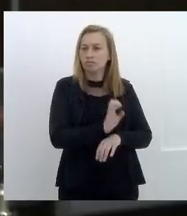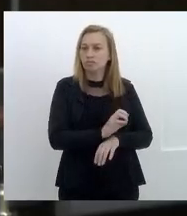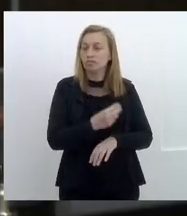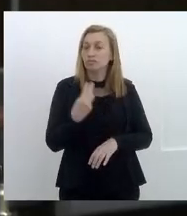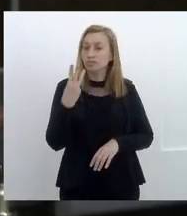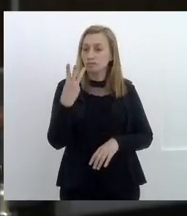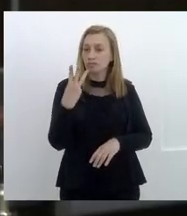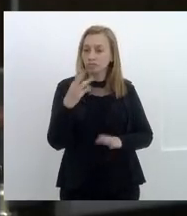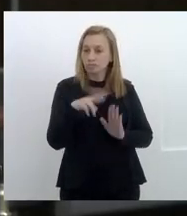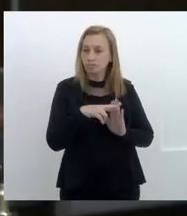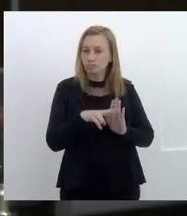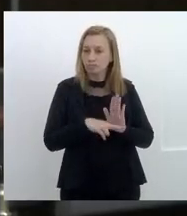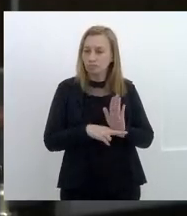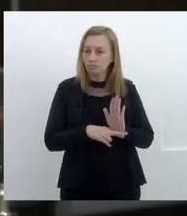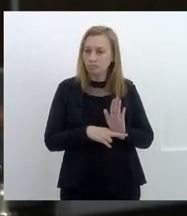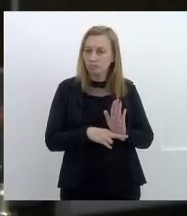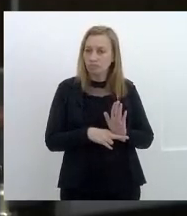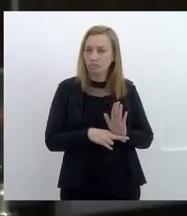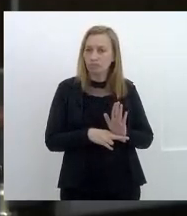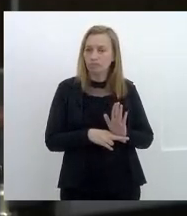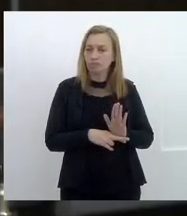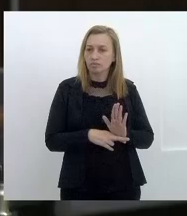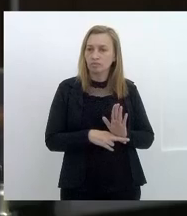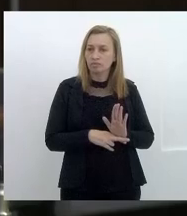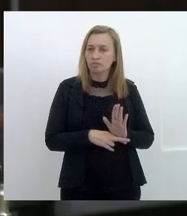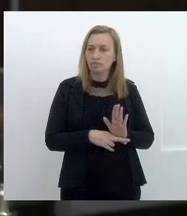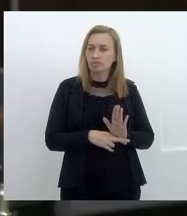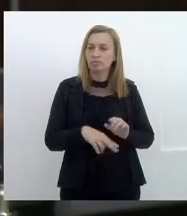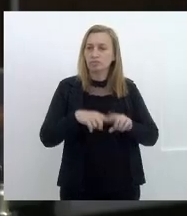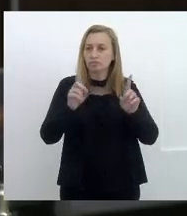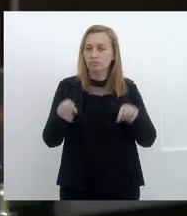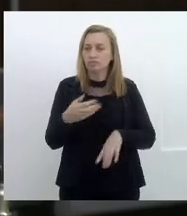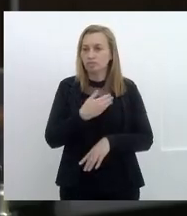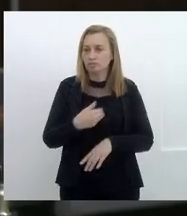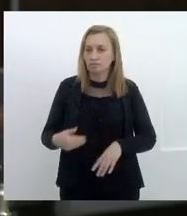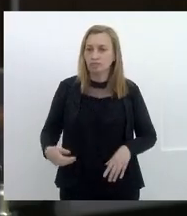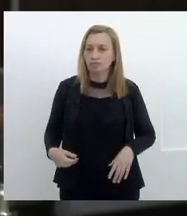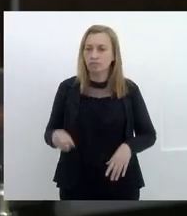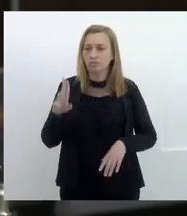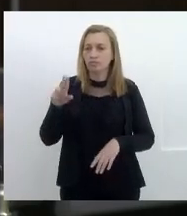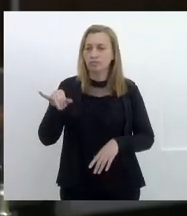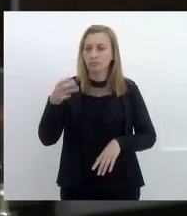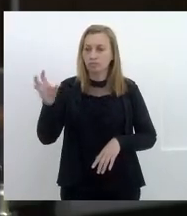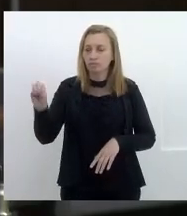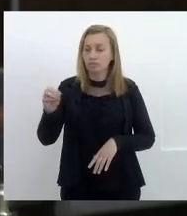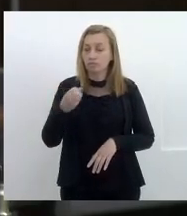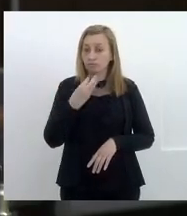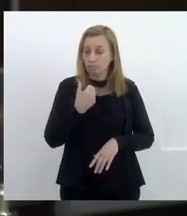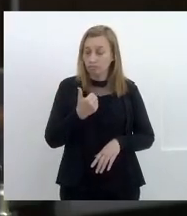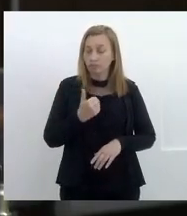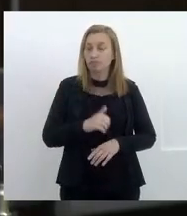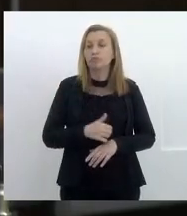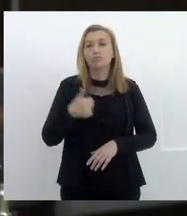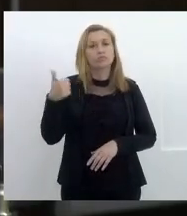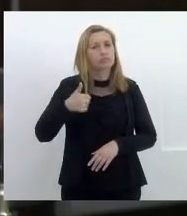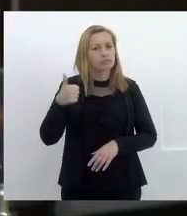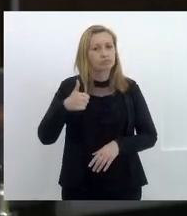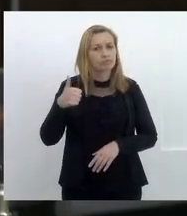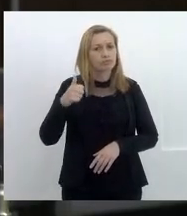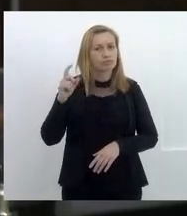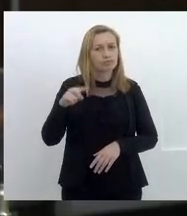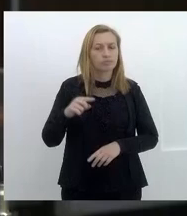três das seguintes regras previdenciárias aplicadas aplicáveis aos servidores públicos civis da União bom muito bem o primeiro